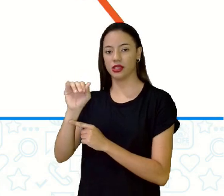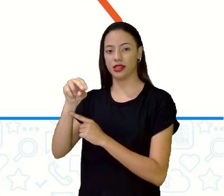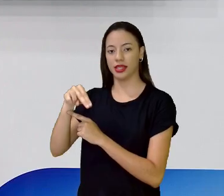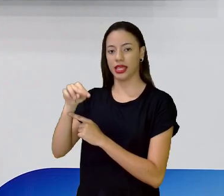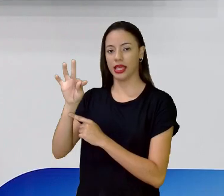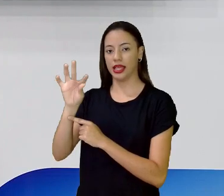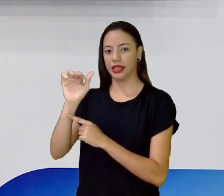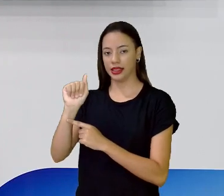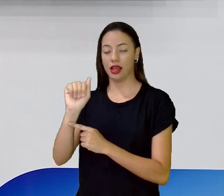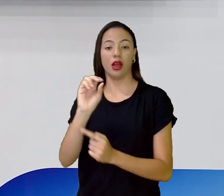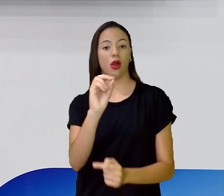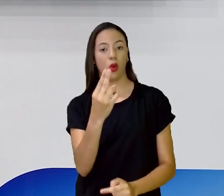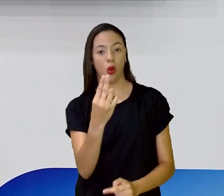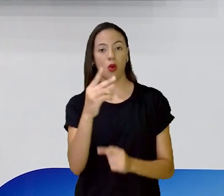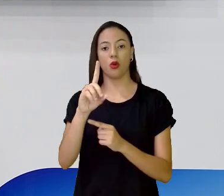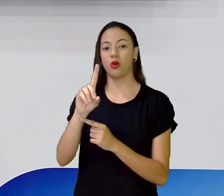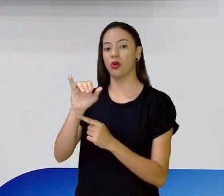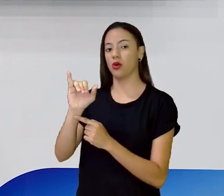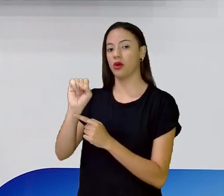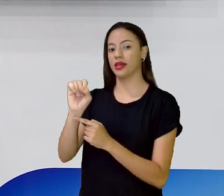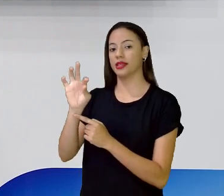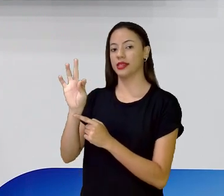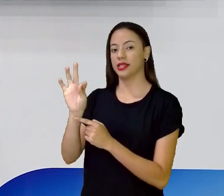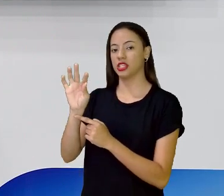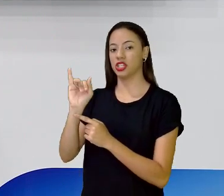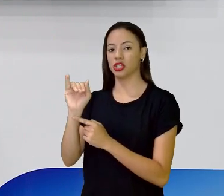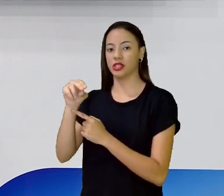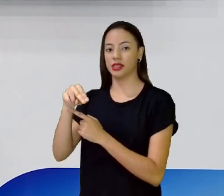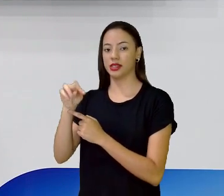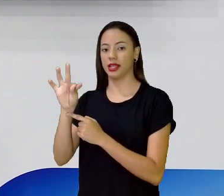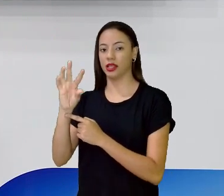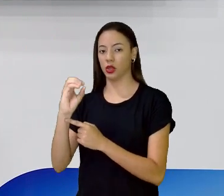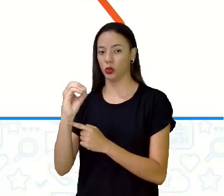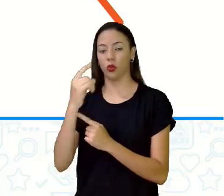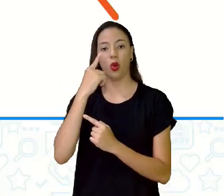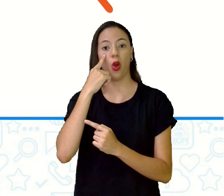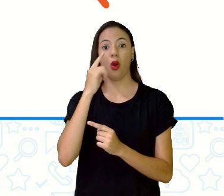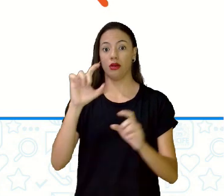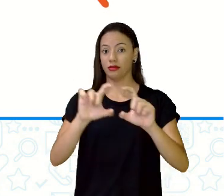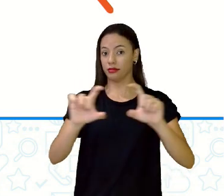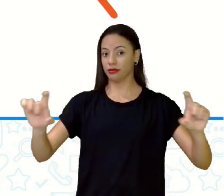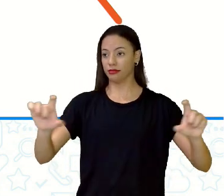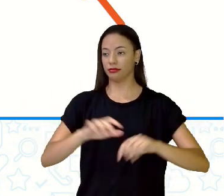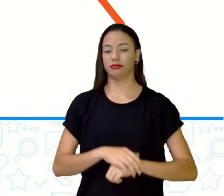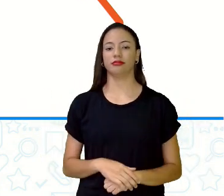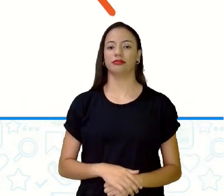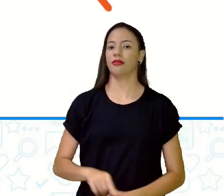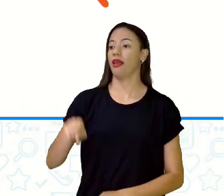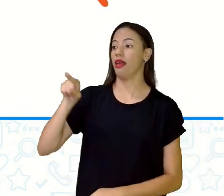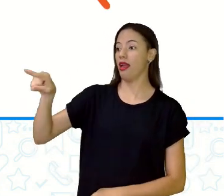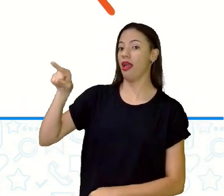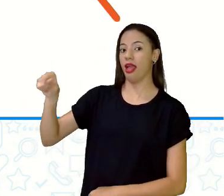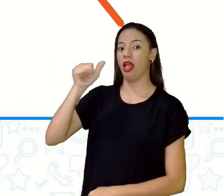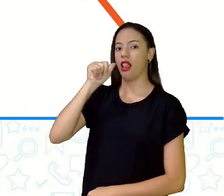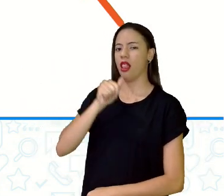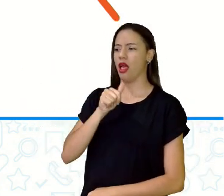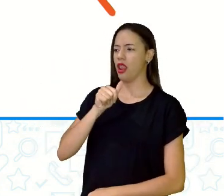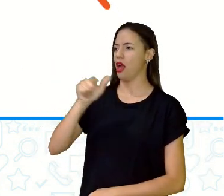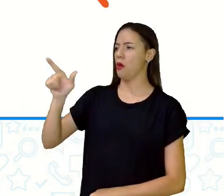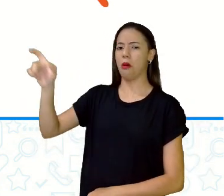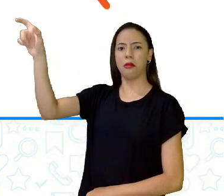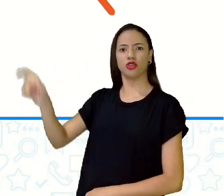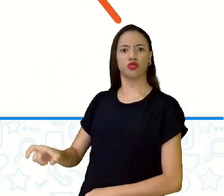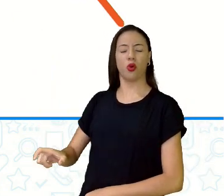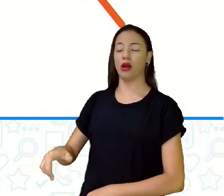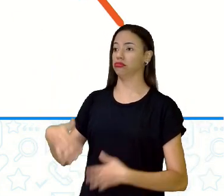distinto, tá certo? Na frase está escrito assim: ela é uma pessoa muito